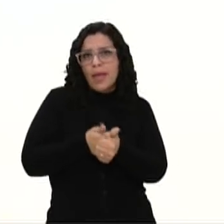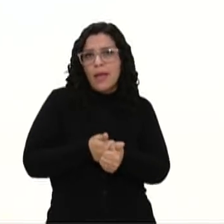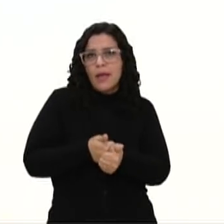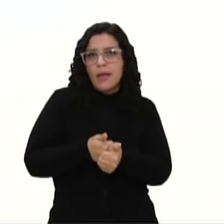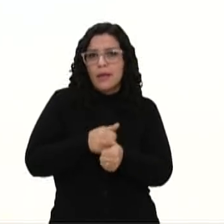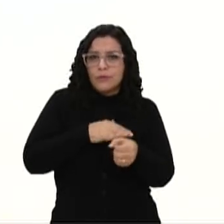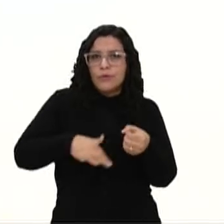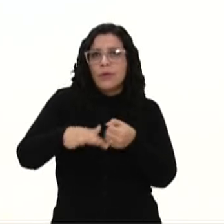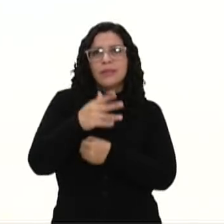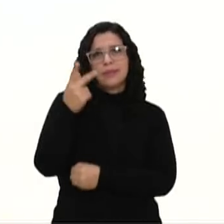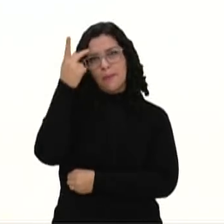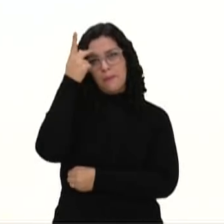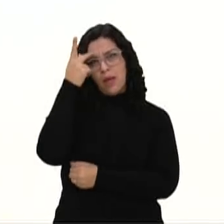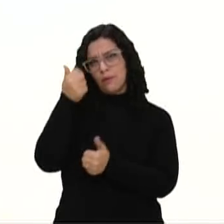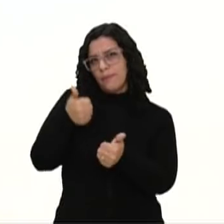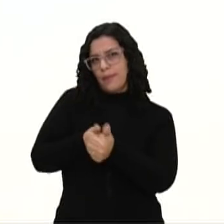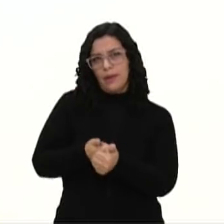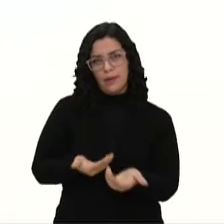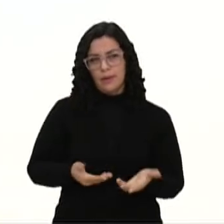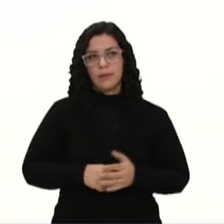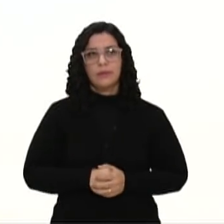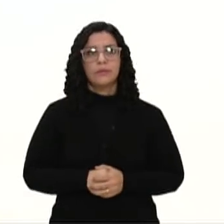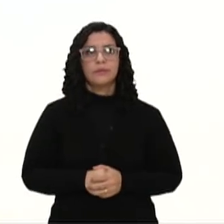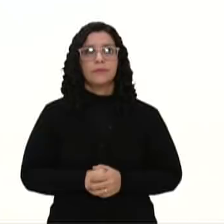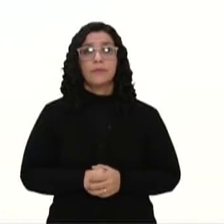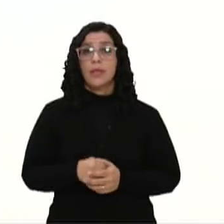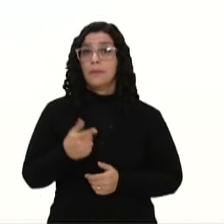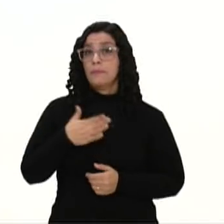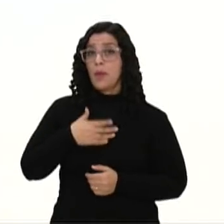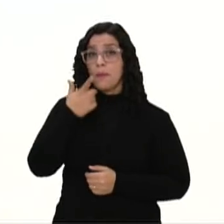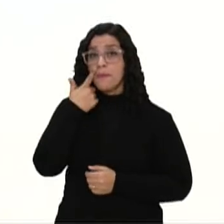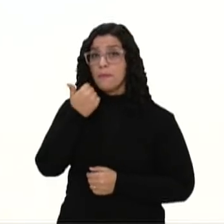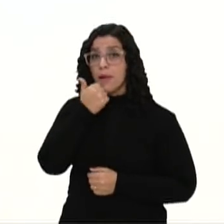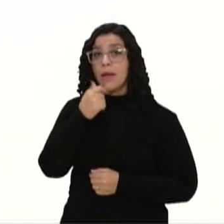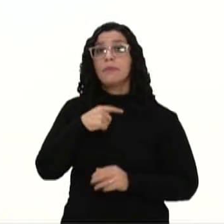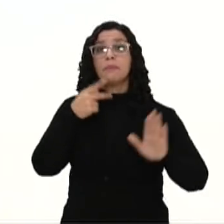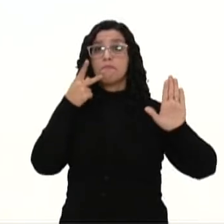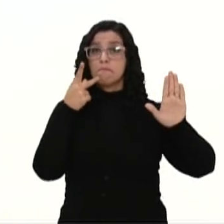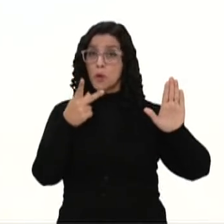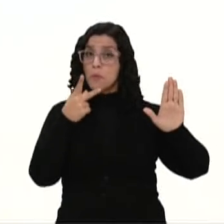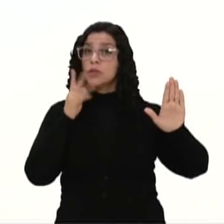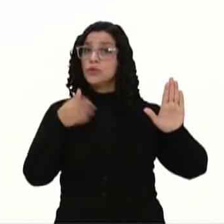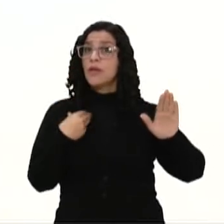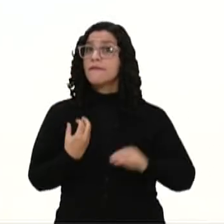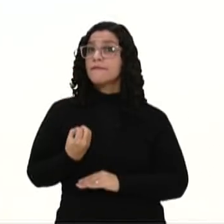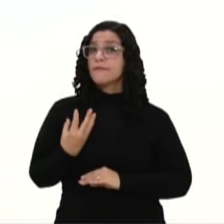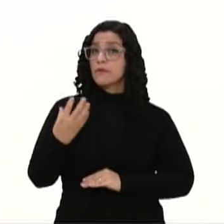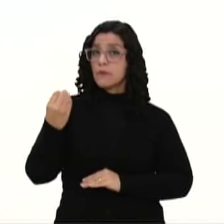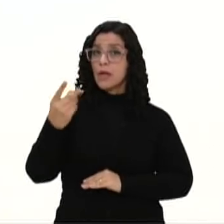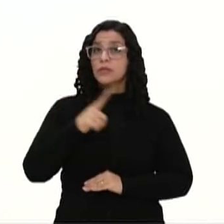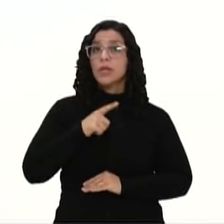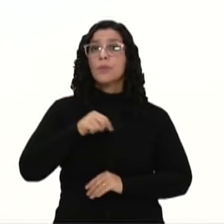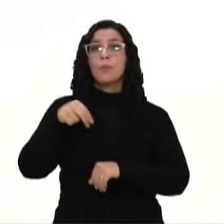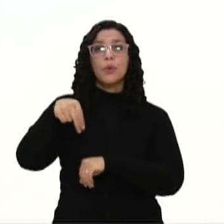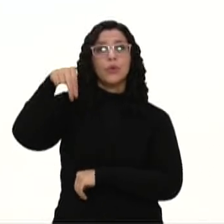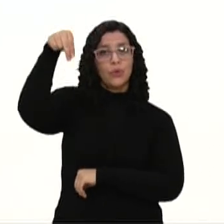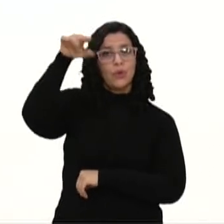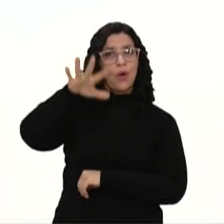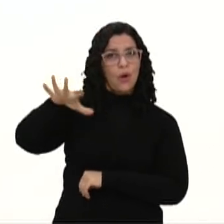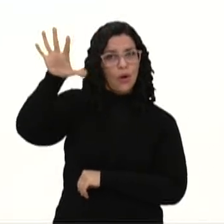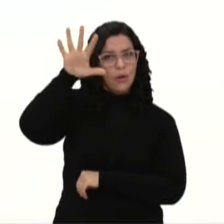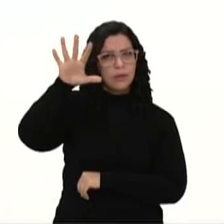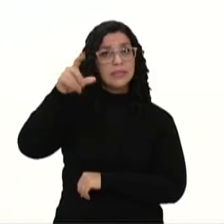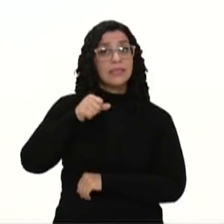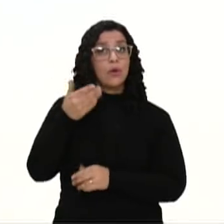em redor do estado de São Paulo. Meu pai tinha me prometido uma viagem para o norte, caso